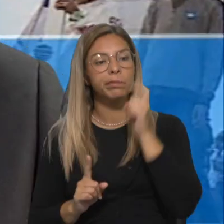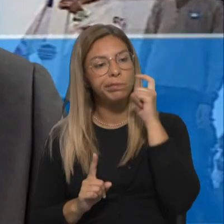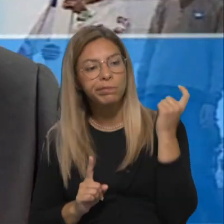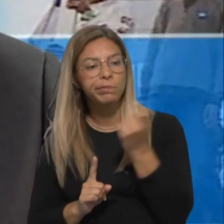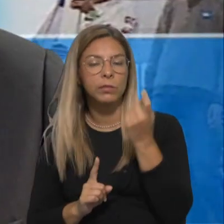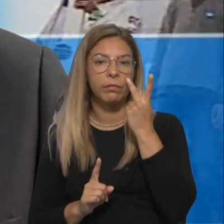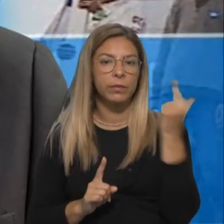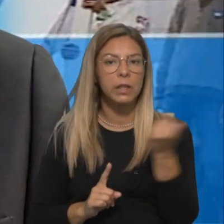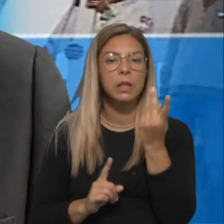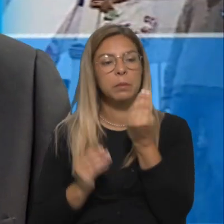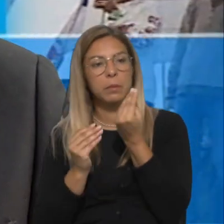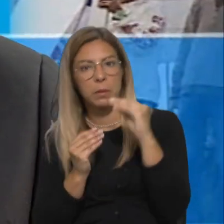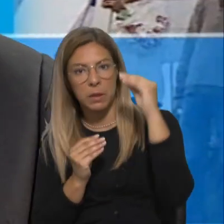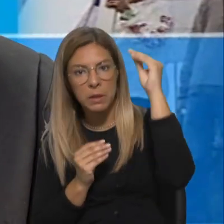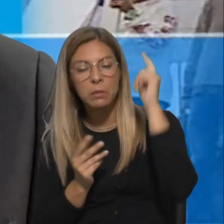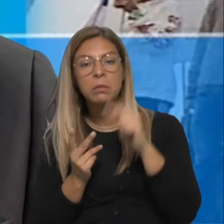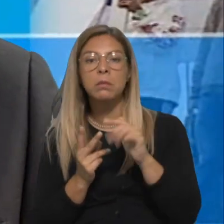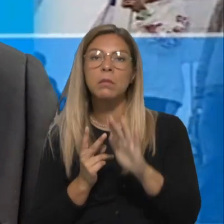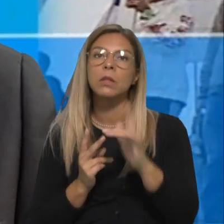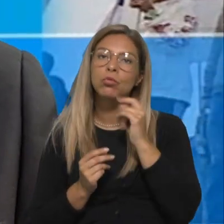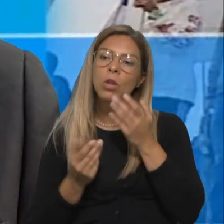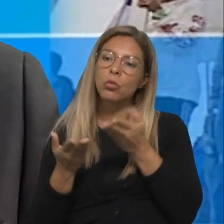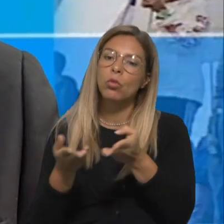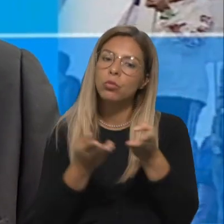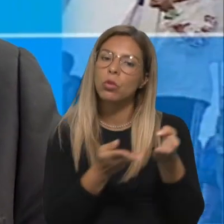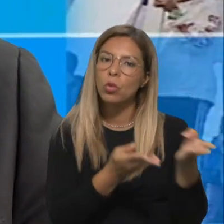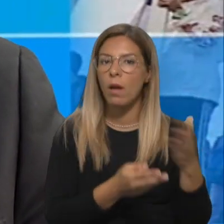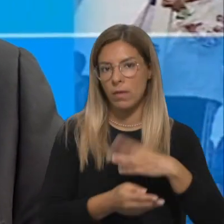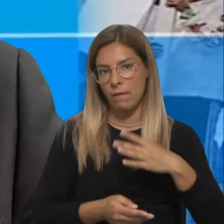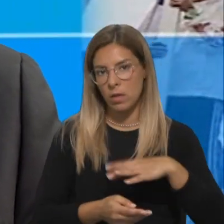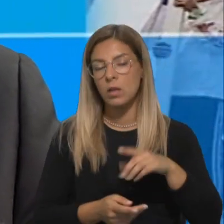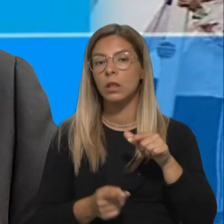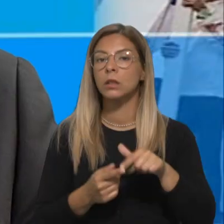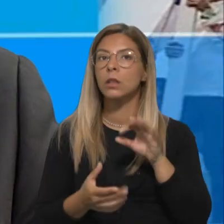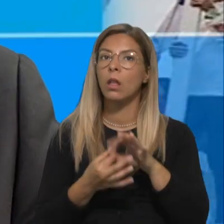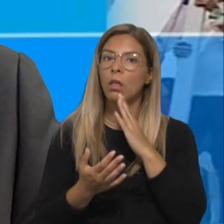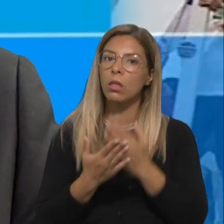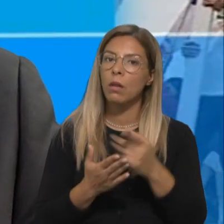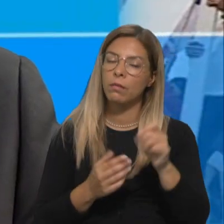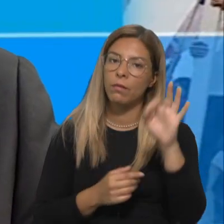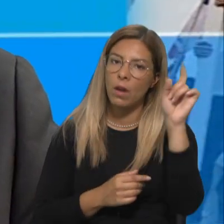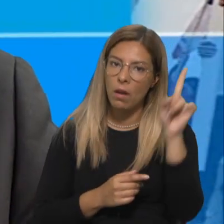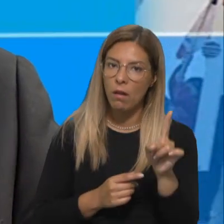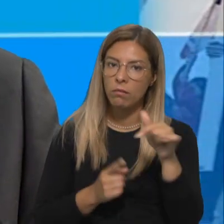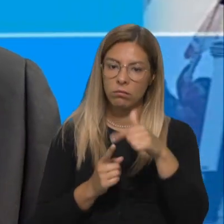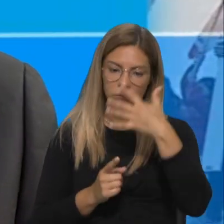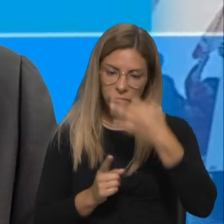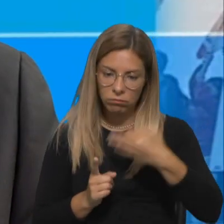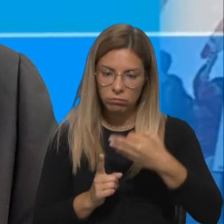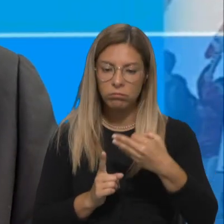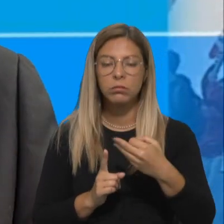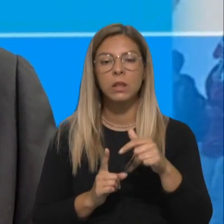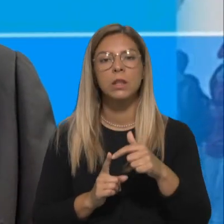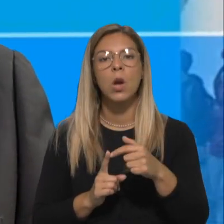enfim, por aí fora, mas que, no fundo, quer ajudar todos os seus membros a viverem a sua fé de cristãos em